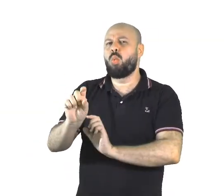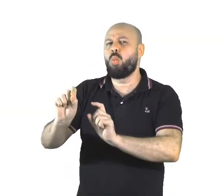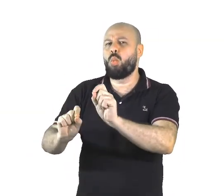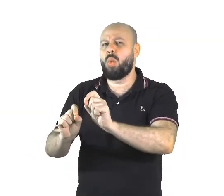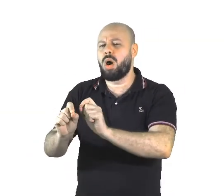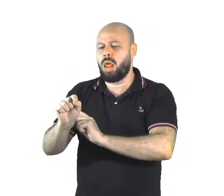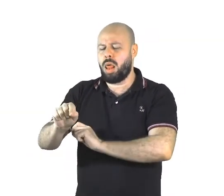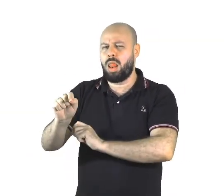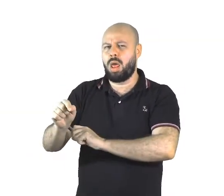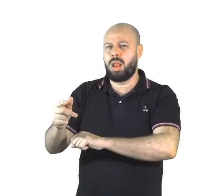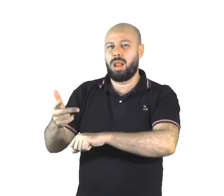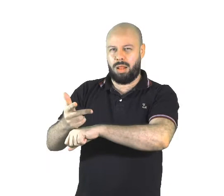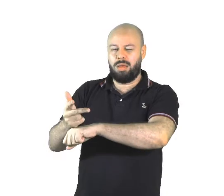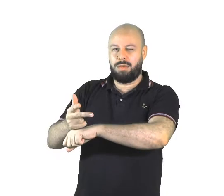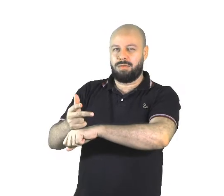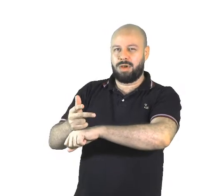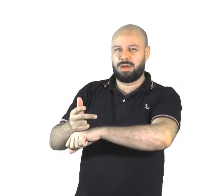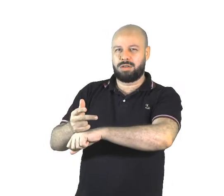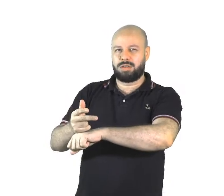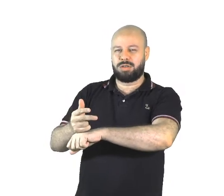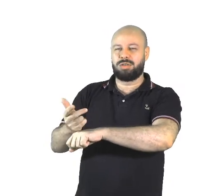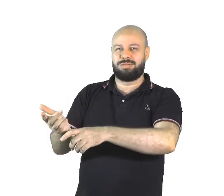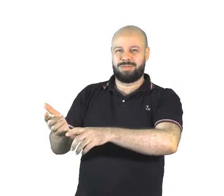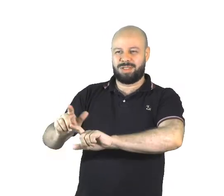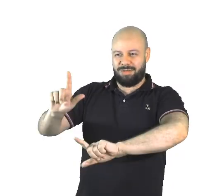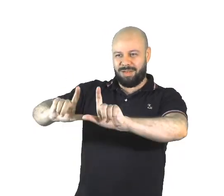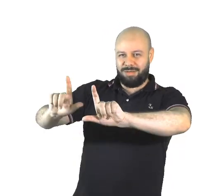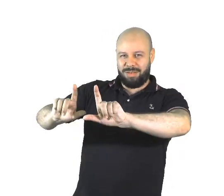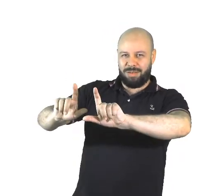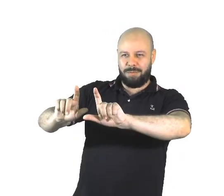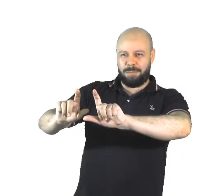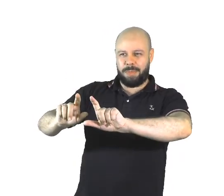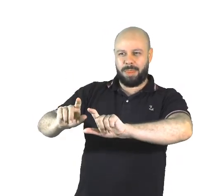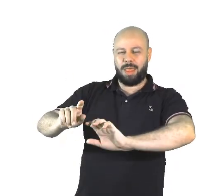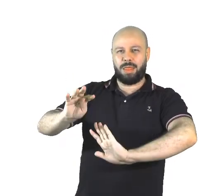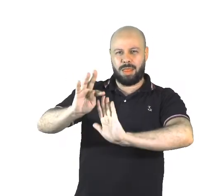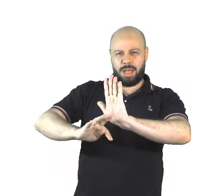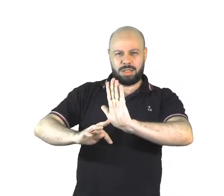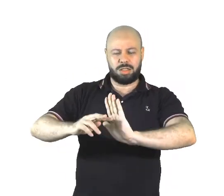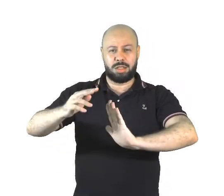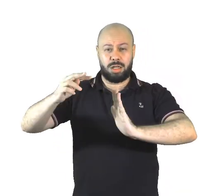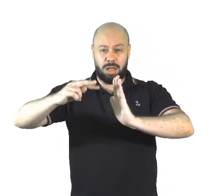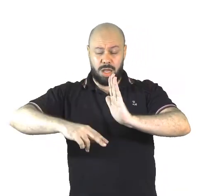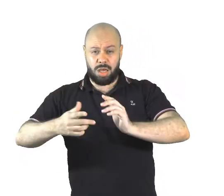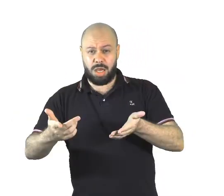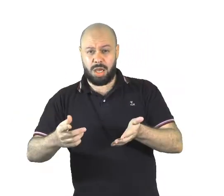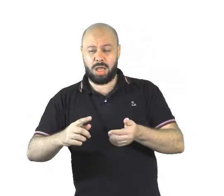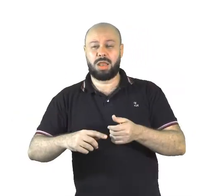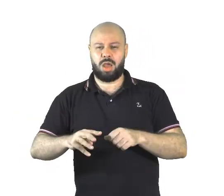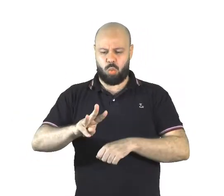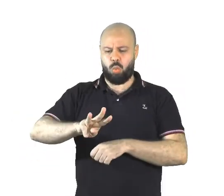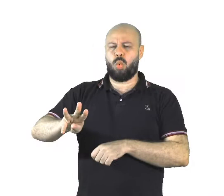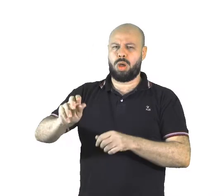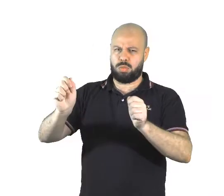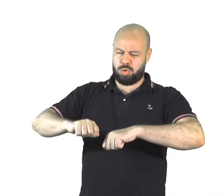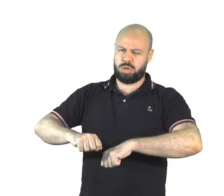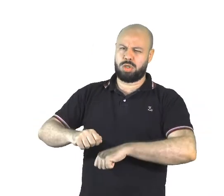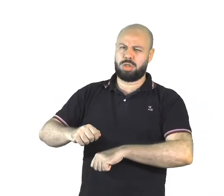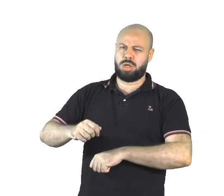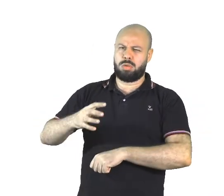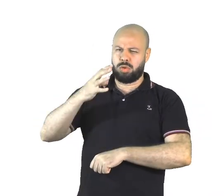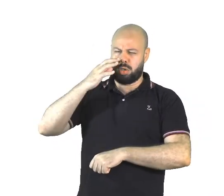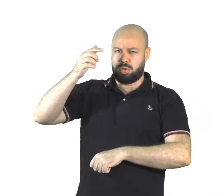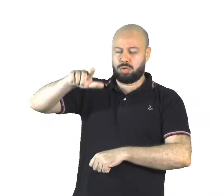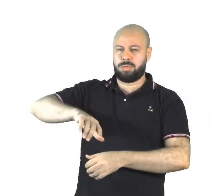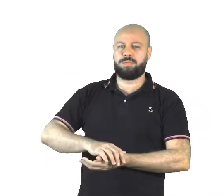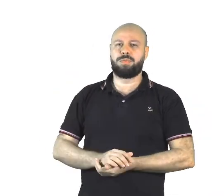no noticiário que vocês leram, que a gente leu aqui nessa aula, e também tem um link para vocês verem o vídeo.